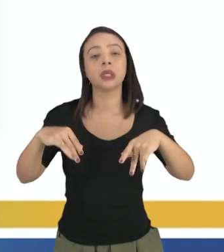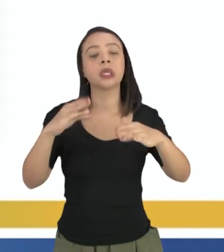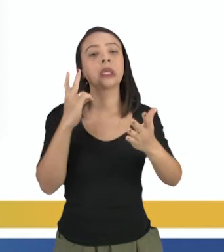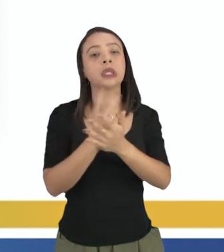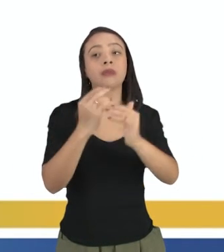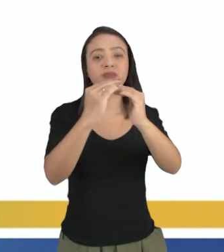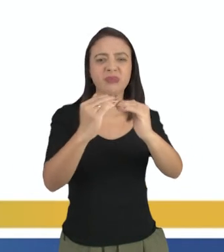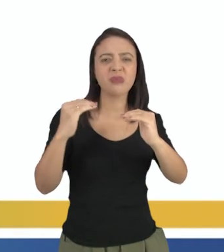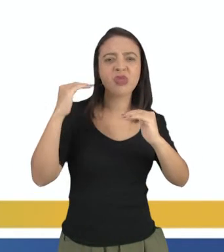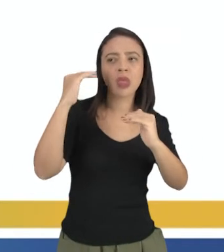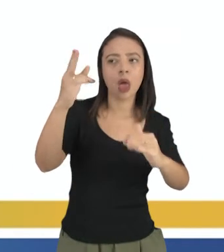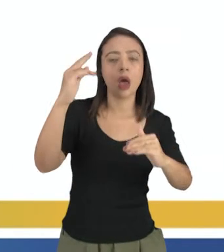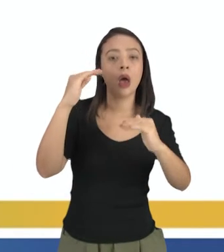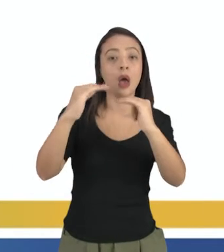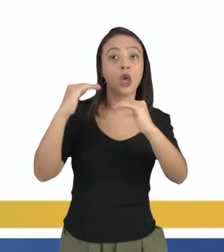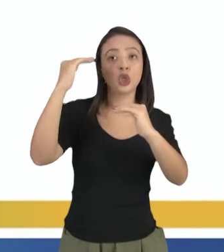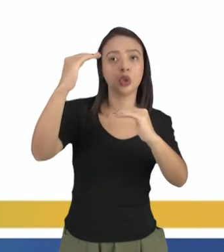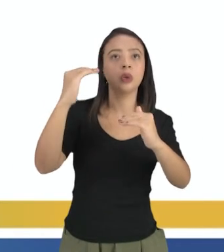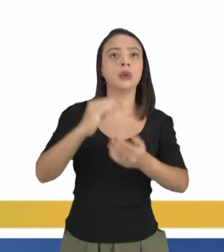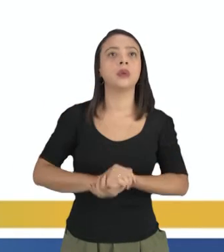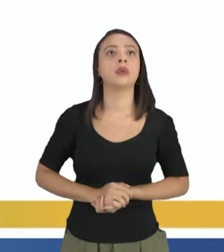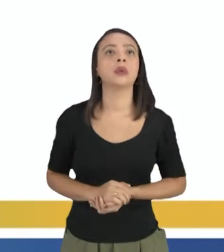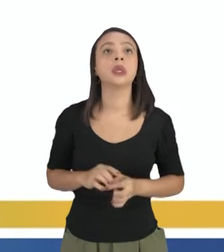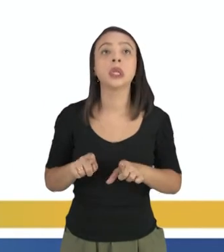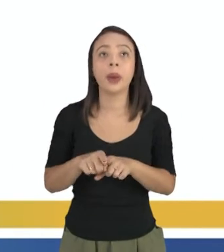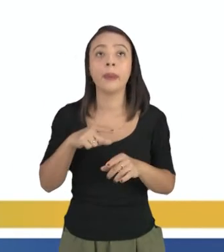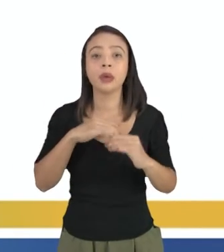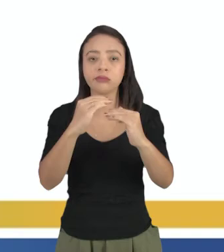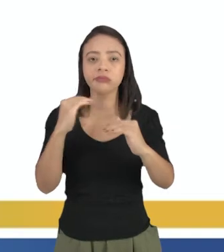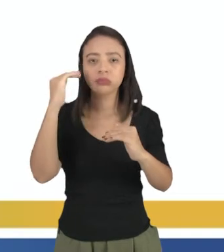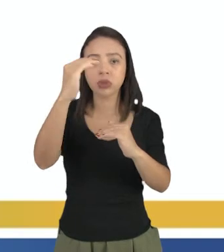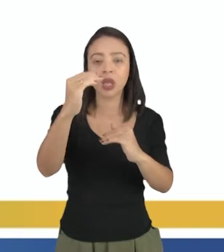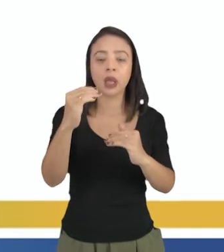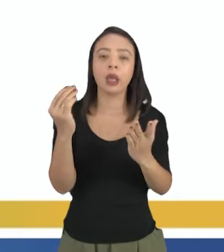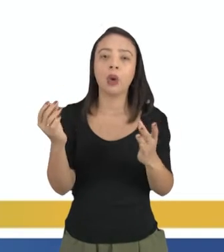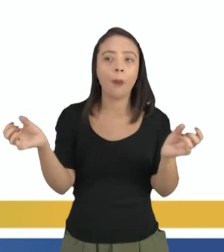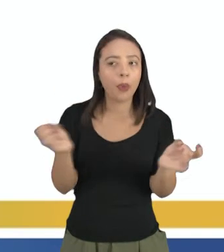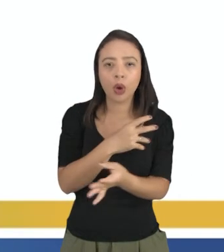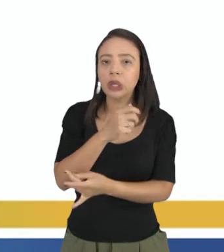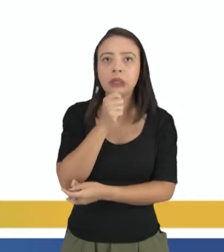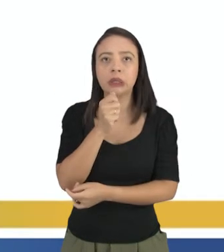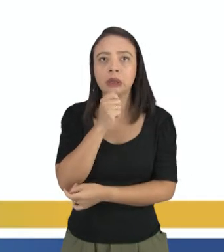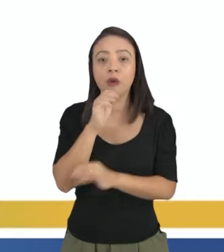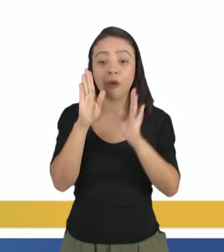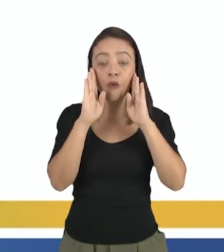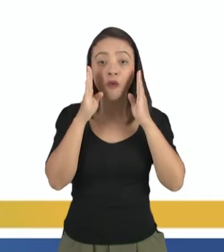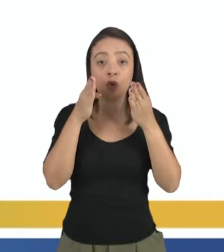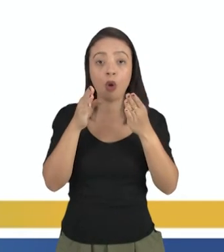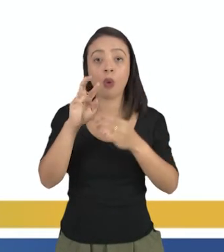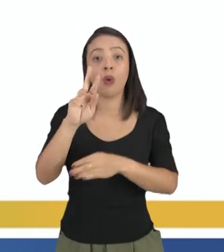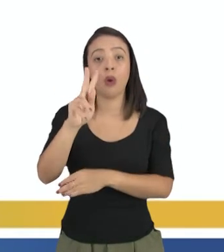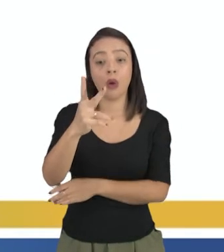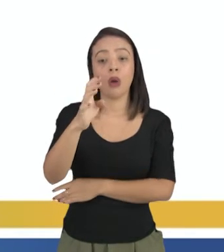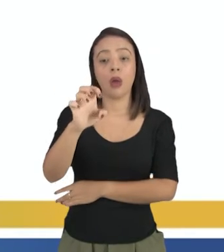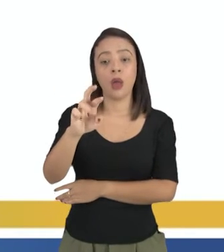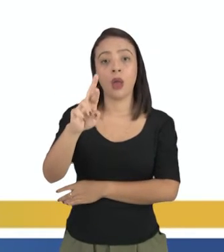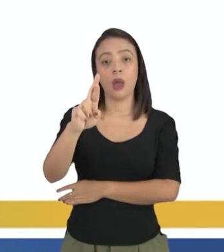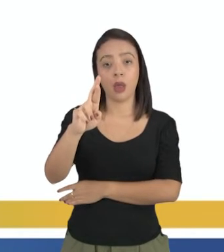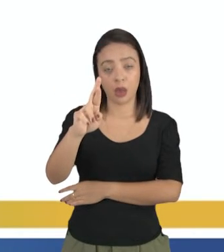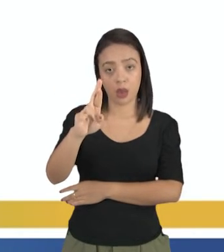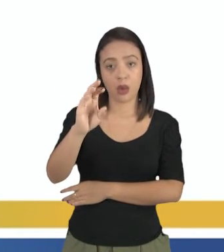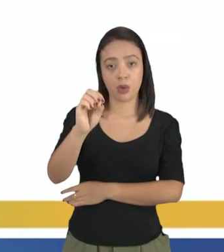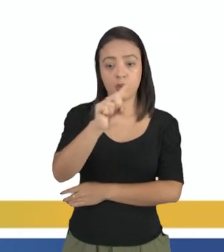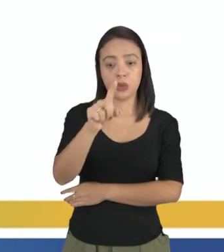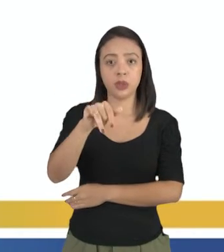dominados completamente. E existe a dominância incompleta, que é voltado para os indivíduos heterozigotos. Geralmente, os